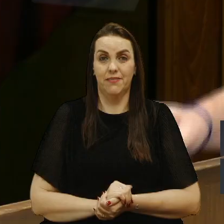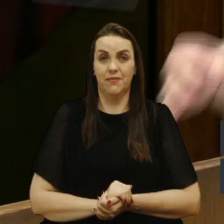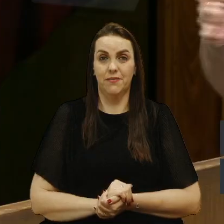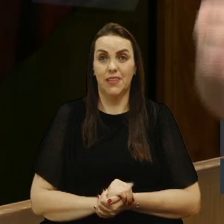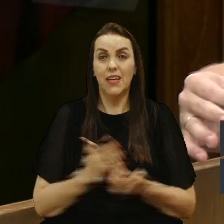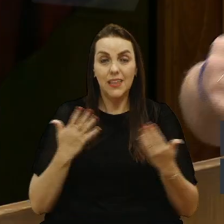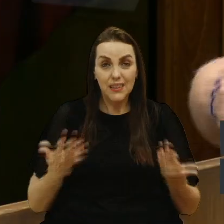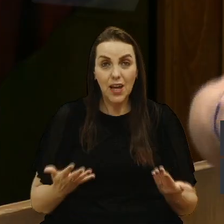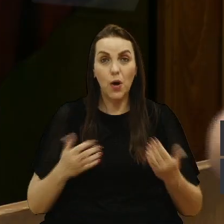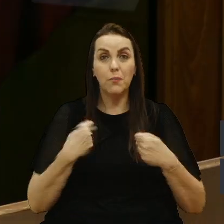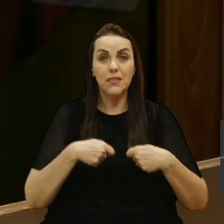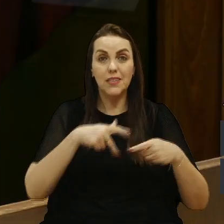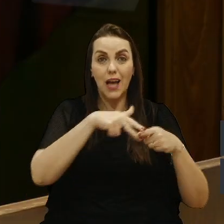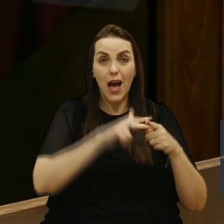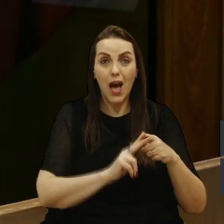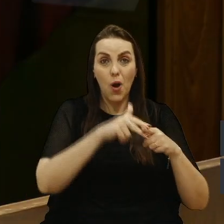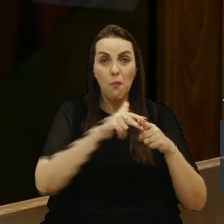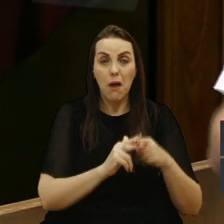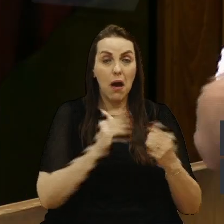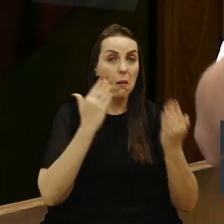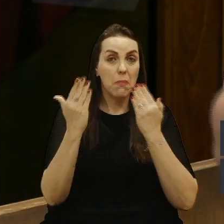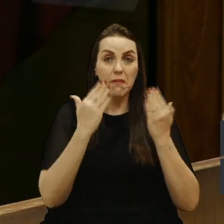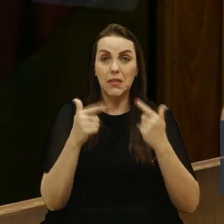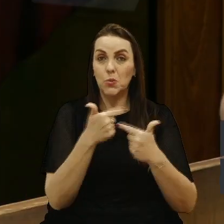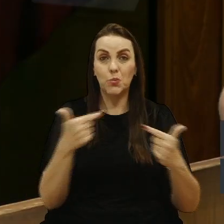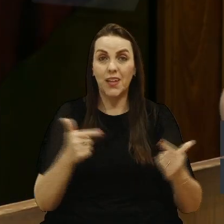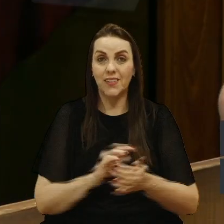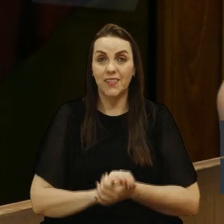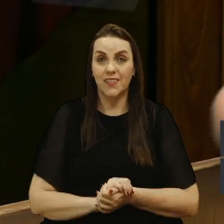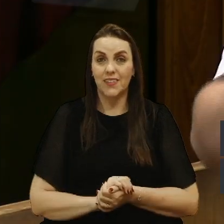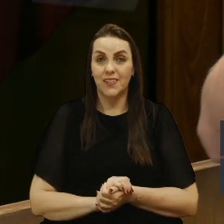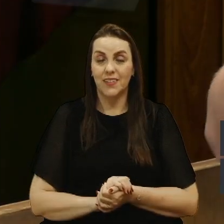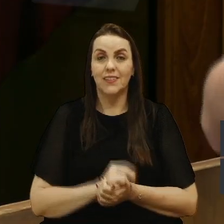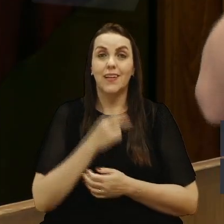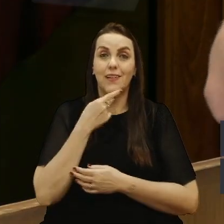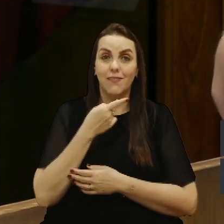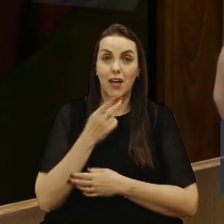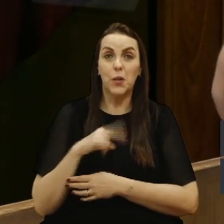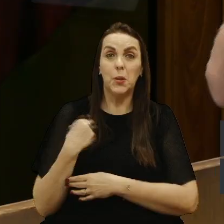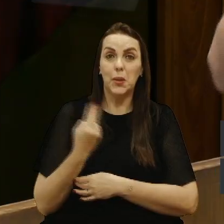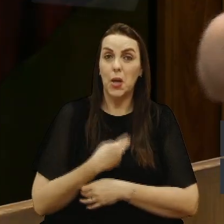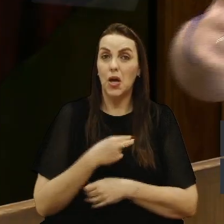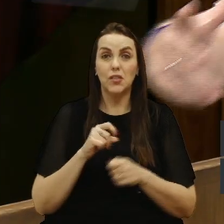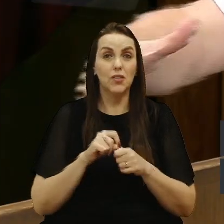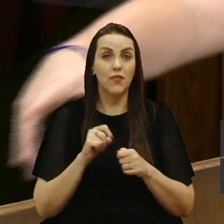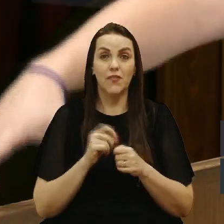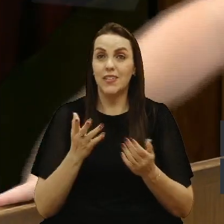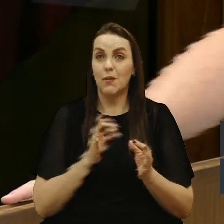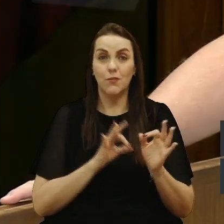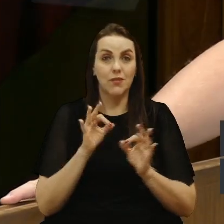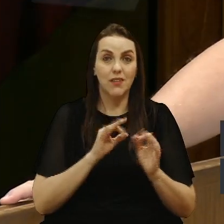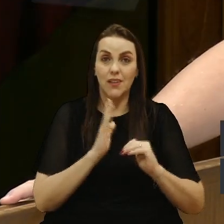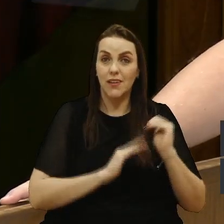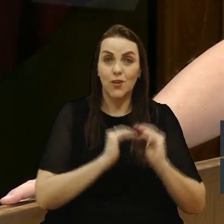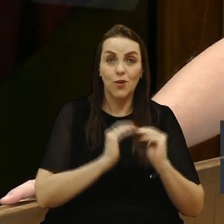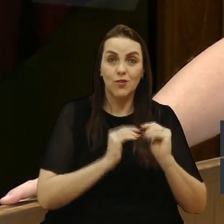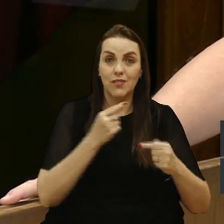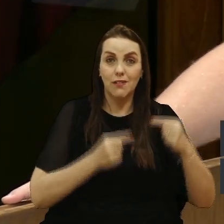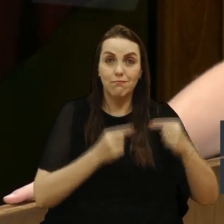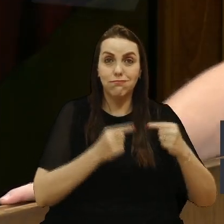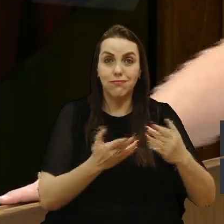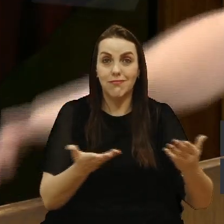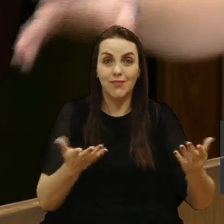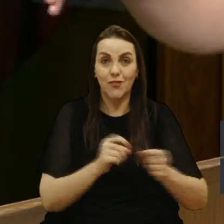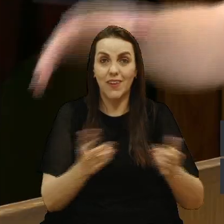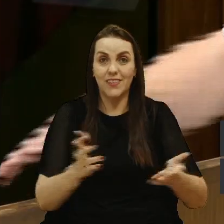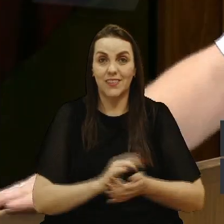Daí, quando tem que arrumar, não tem previsão. Daí falam que a gente não faz a construção, vereador Cristiano.